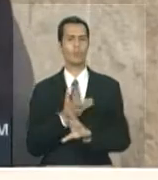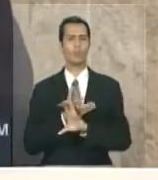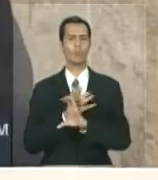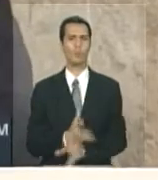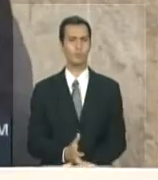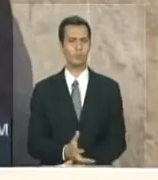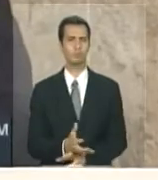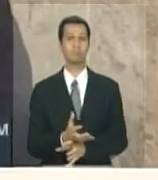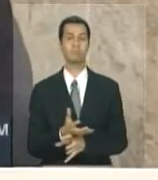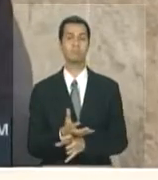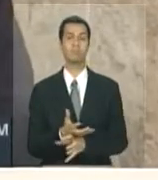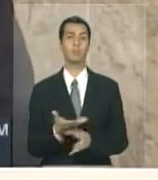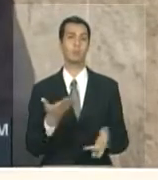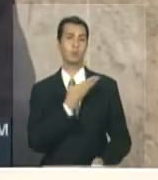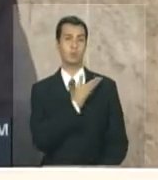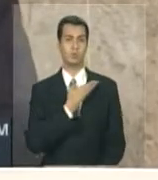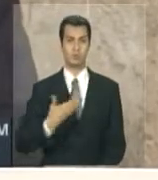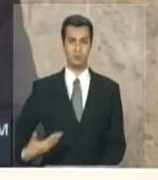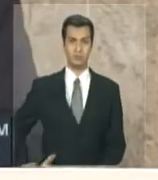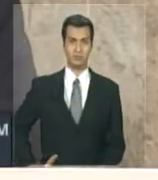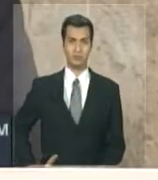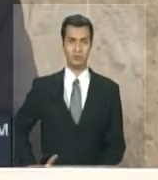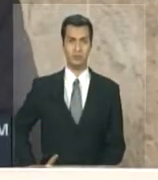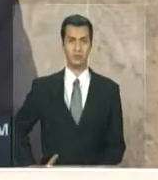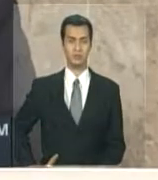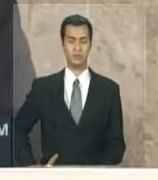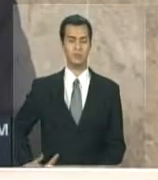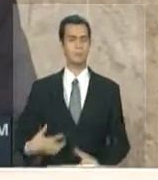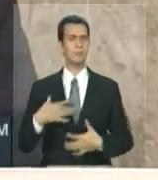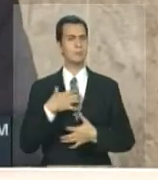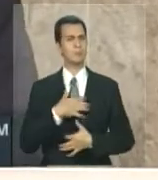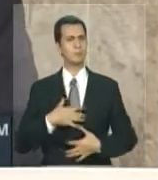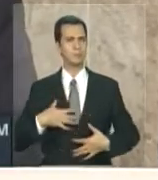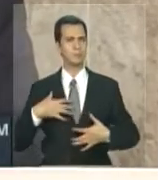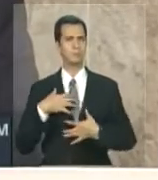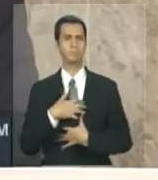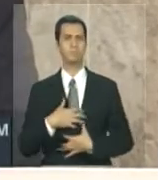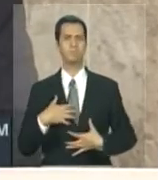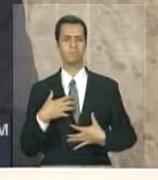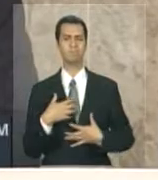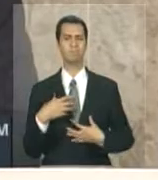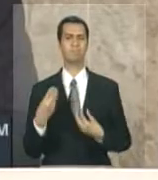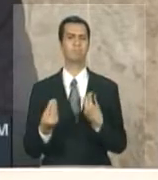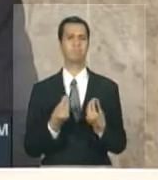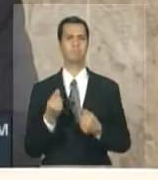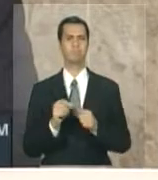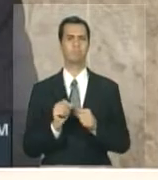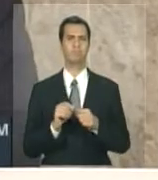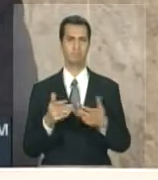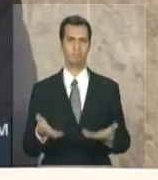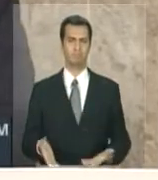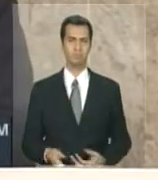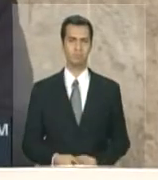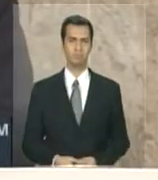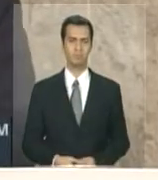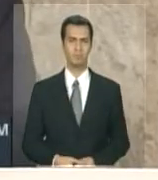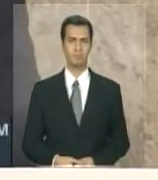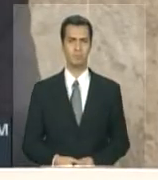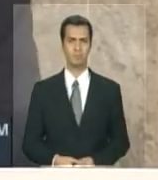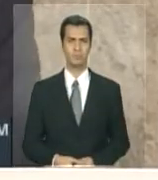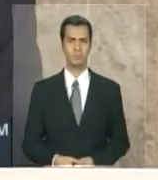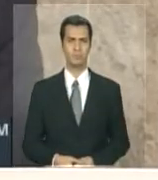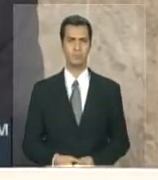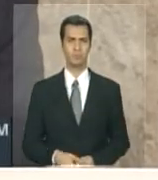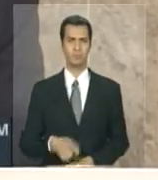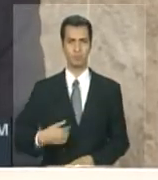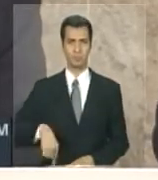e o governo, sem dúvida nenhuma, se angustiava com esse fator. E nós fizemos, durante esse